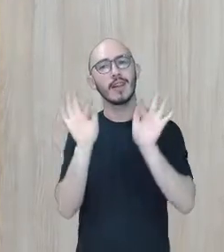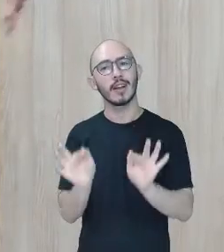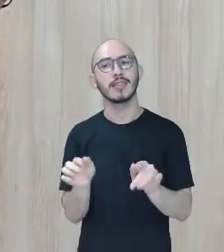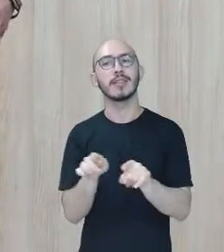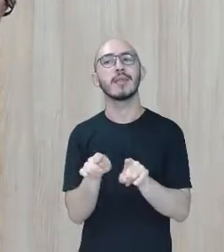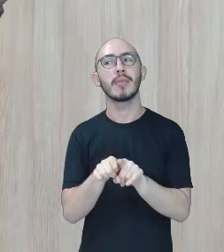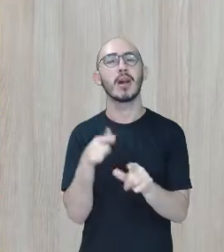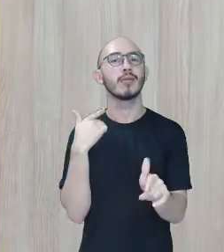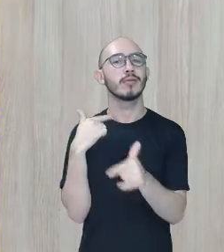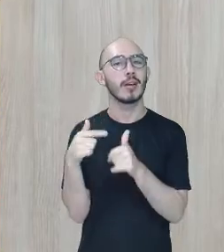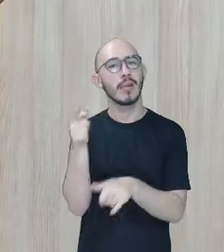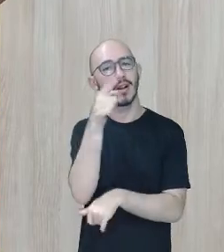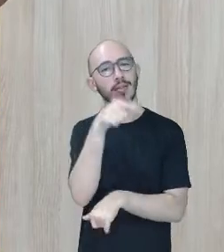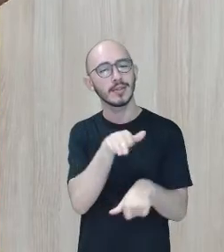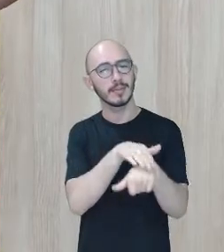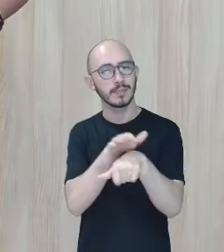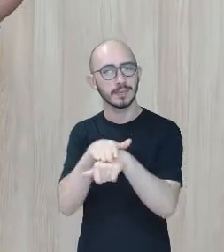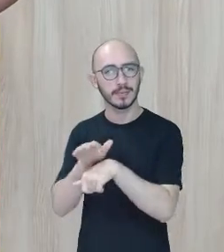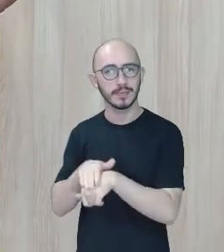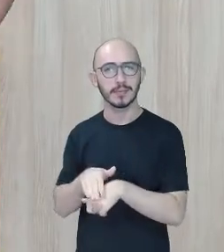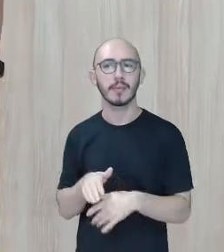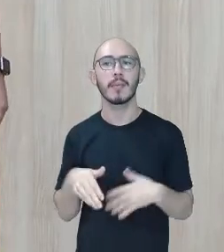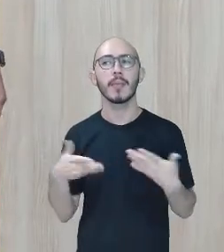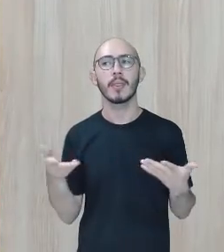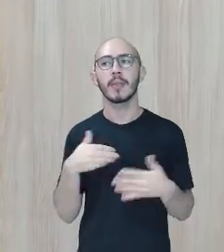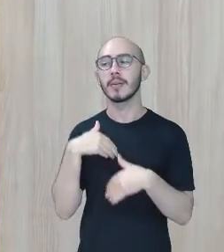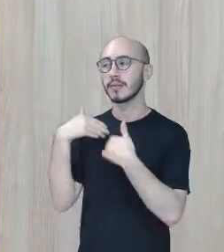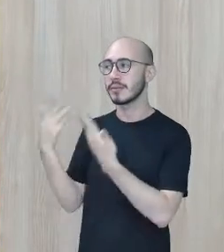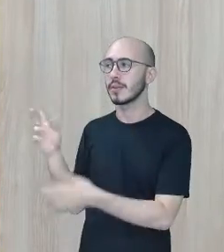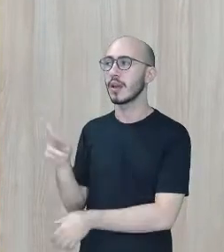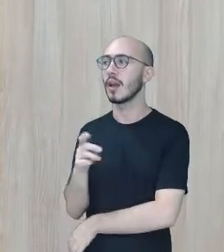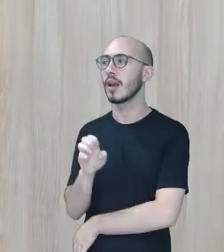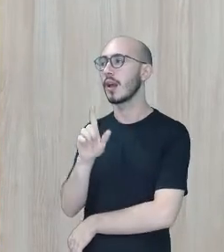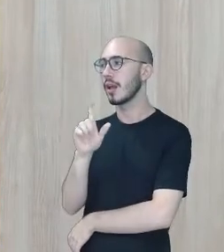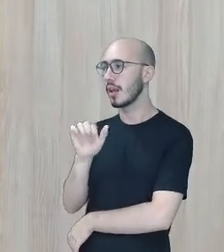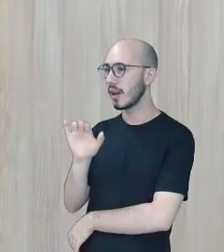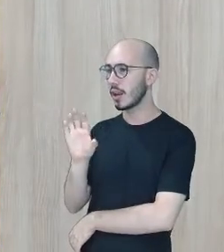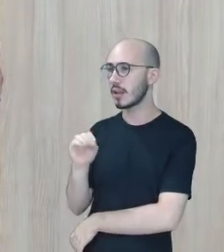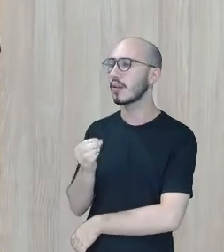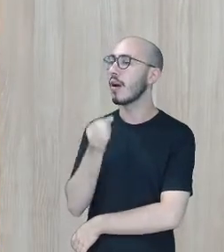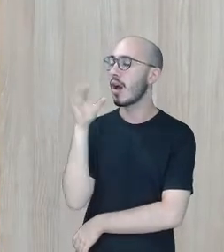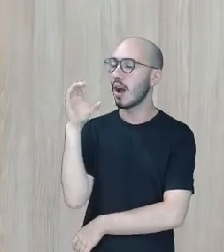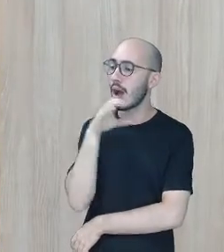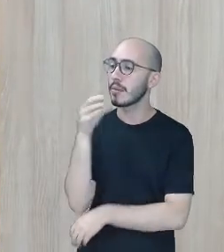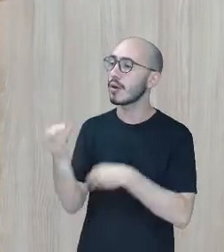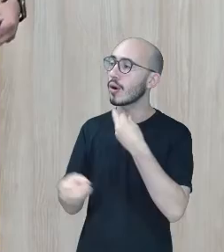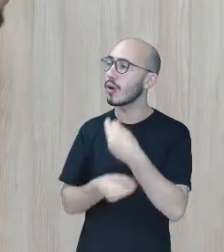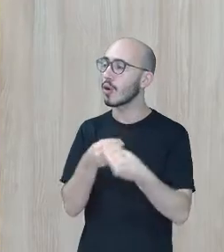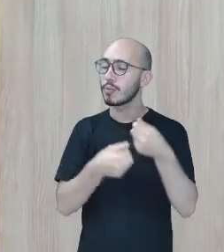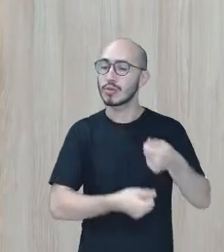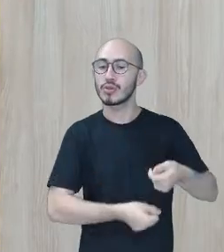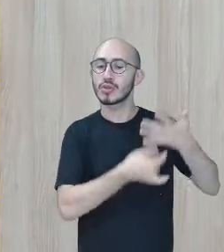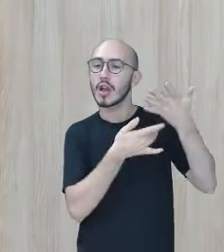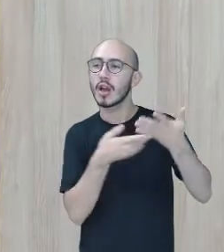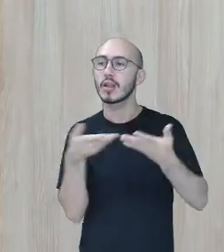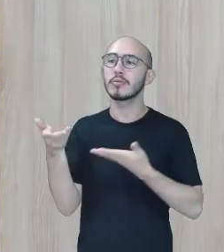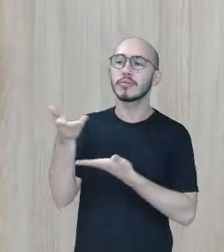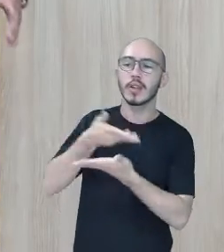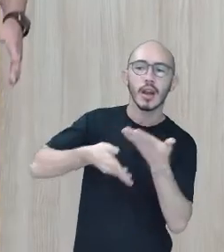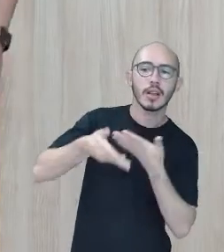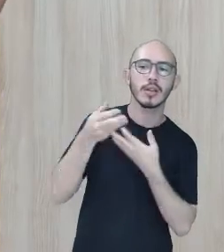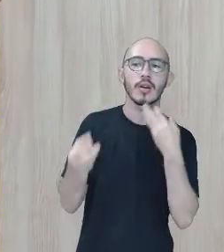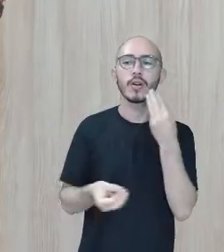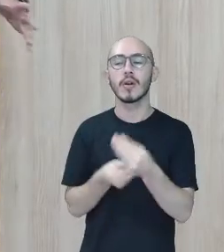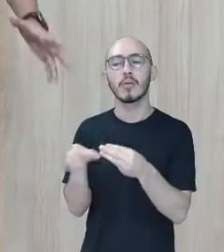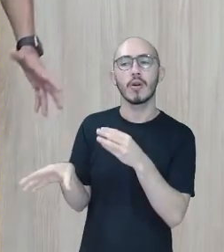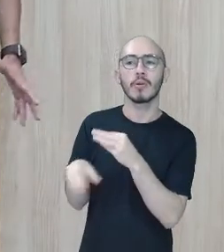o trabalho aí de cada um de vocês. Vou passar a palavrinha aqui para Heleno rapidinho, para ver como é que tá a movimentação aí no chat, e se ele tem